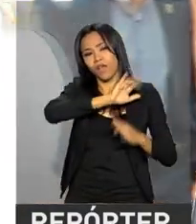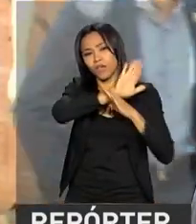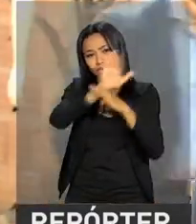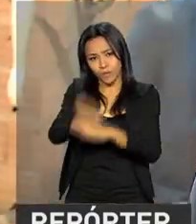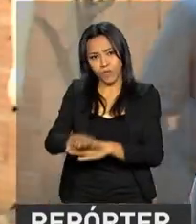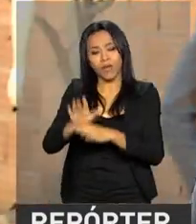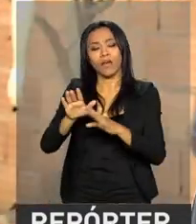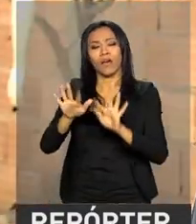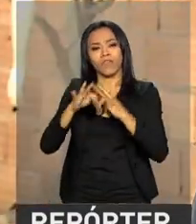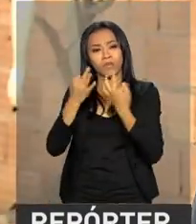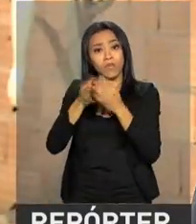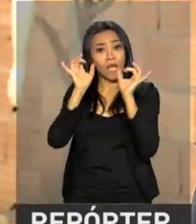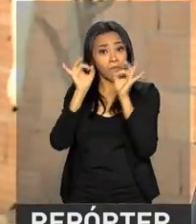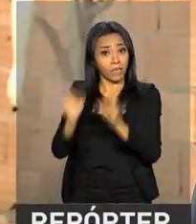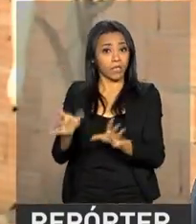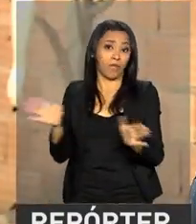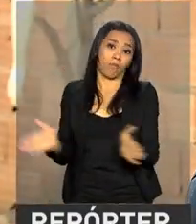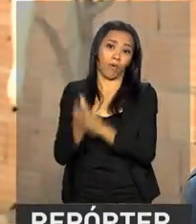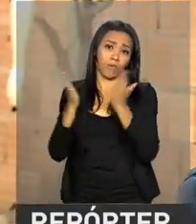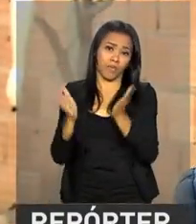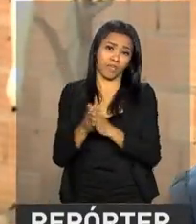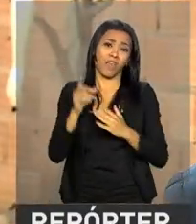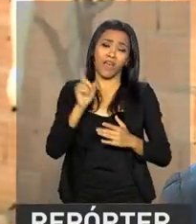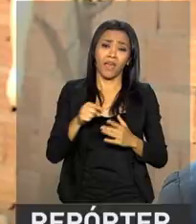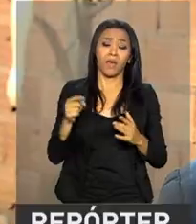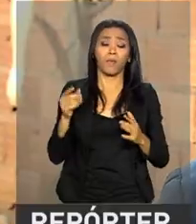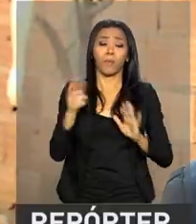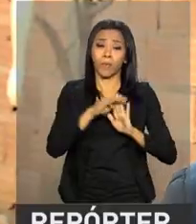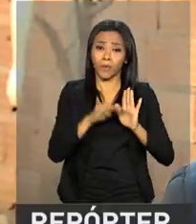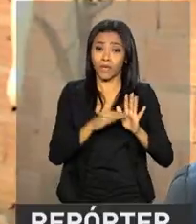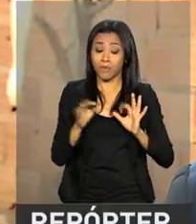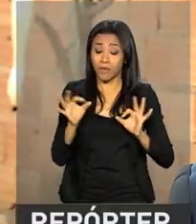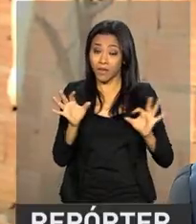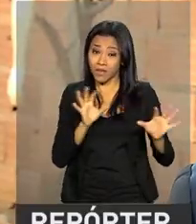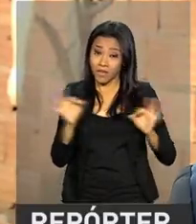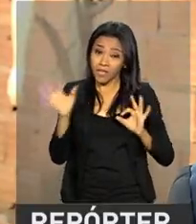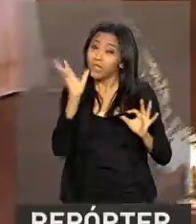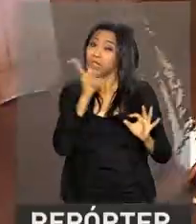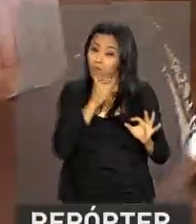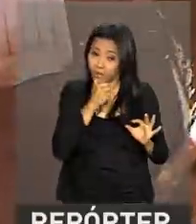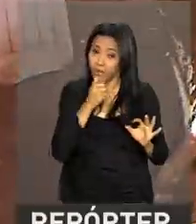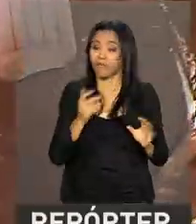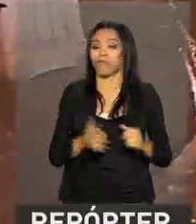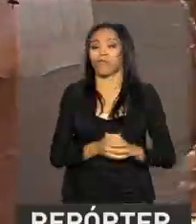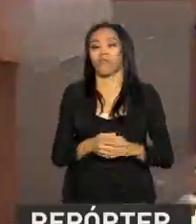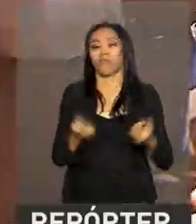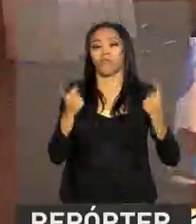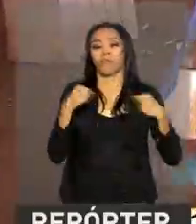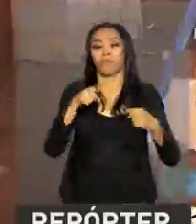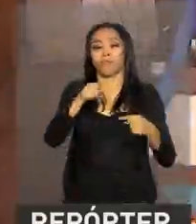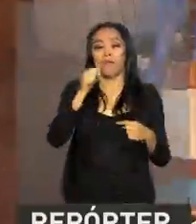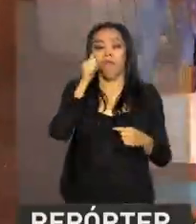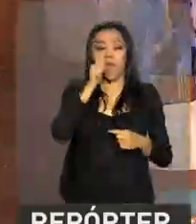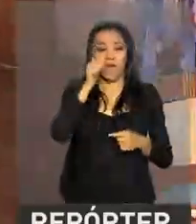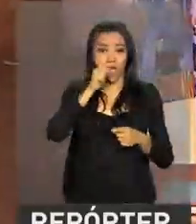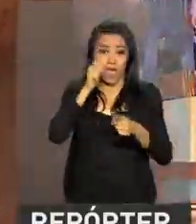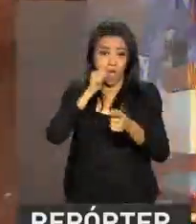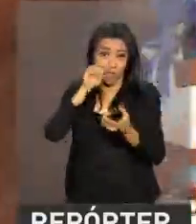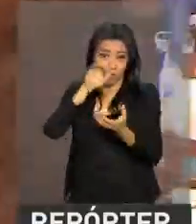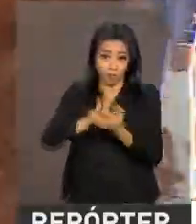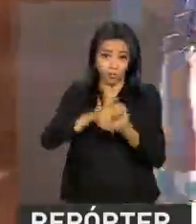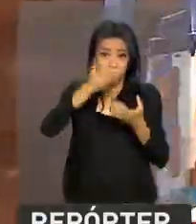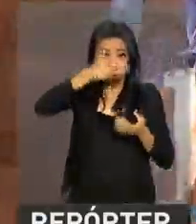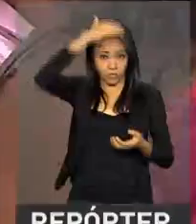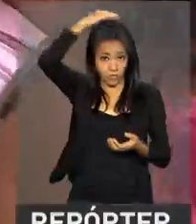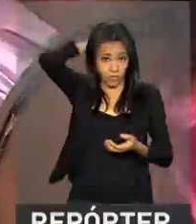da pobreza. É um programa de longo prazo para mudar, para reduzir a pobreza no Brasil. A primeira-dama e embaixadora do